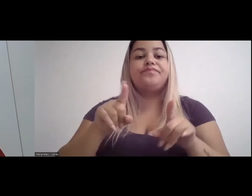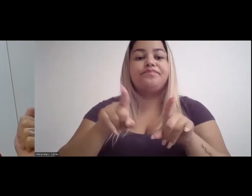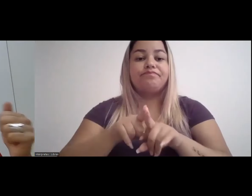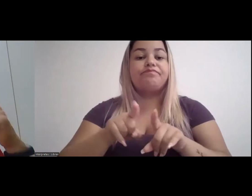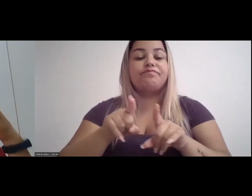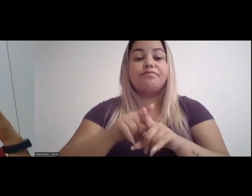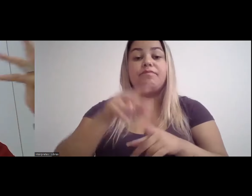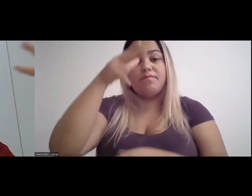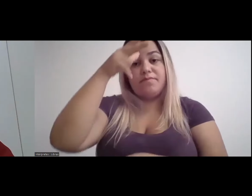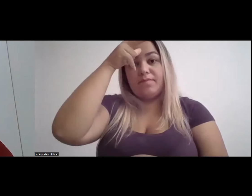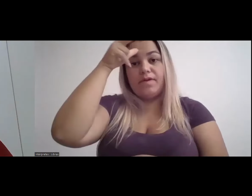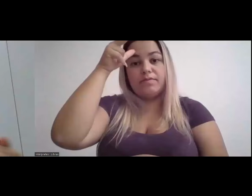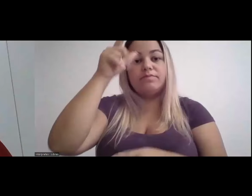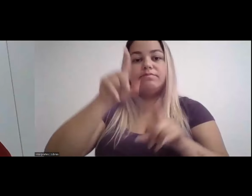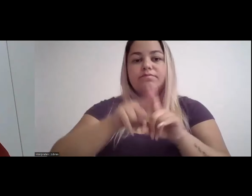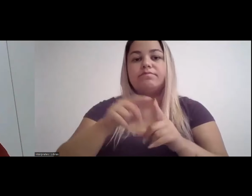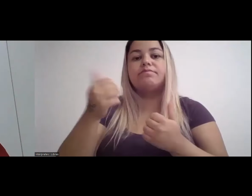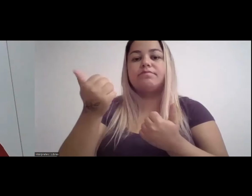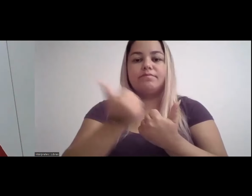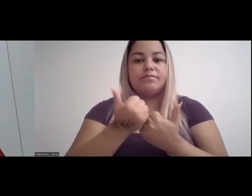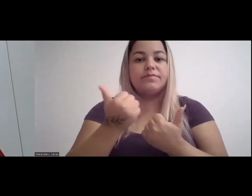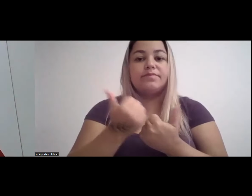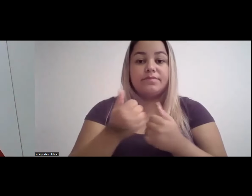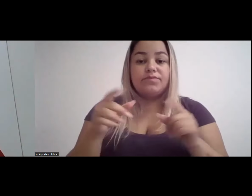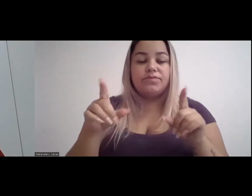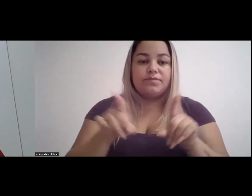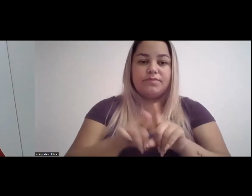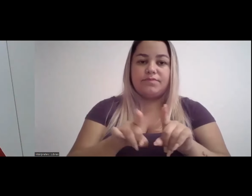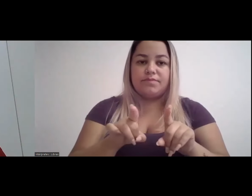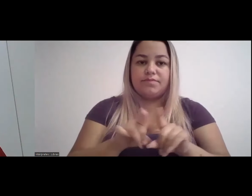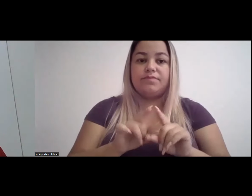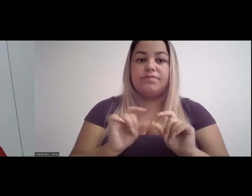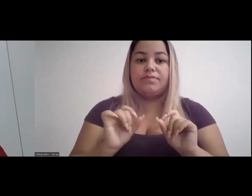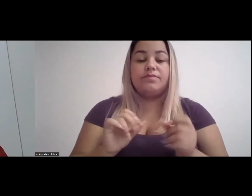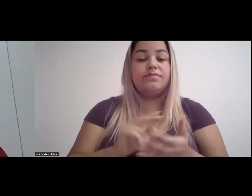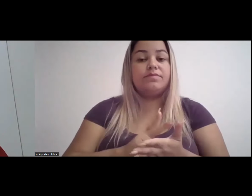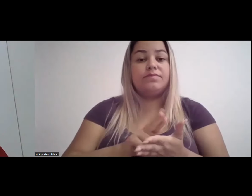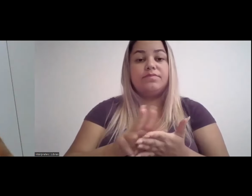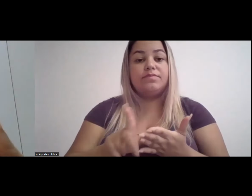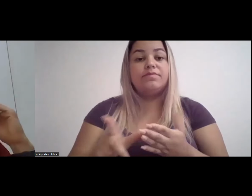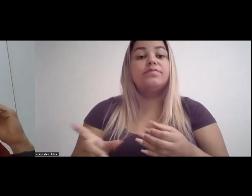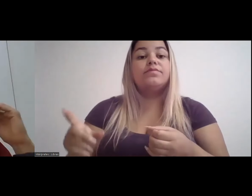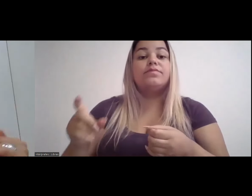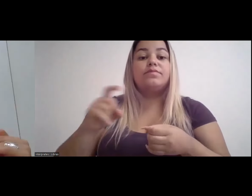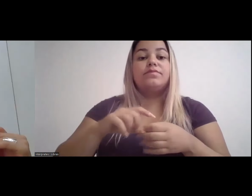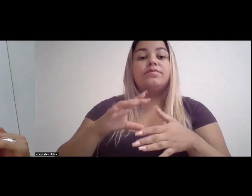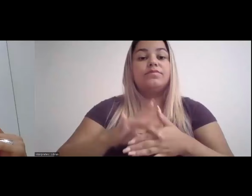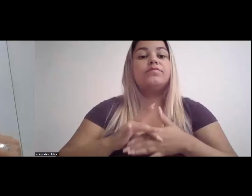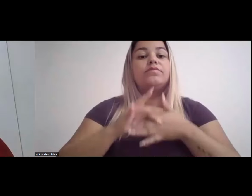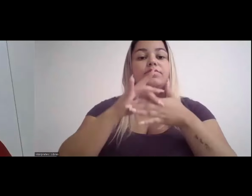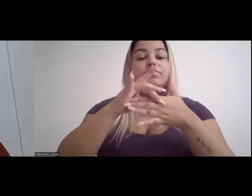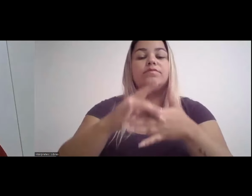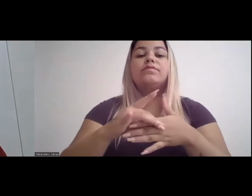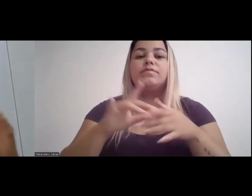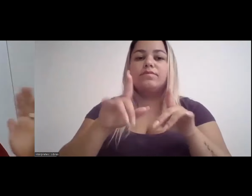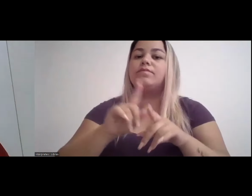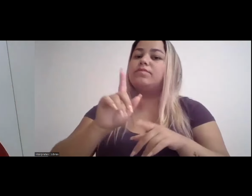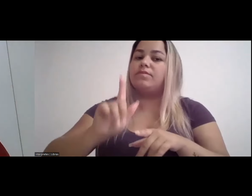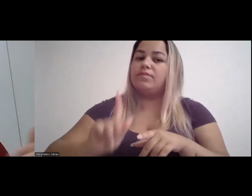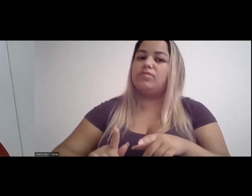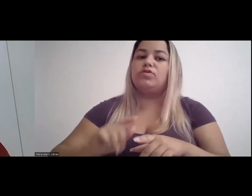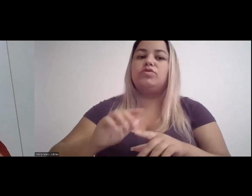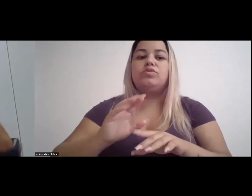e prefeitos, vice-prefeitas e vice-prefeitos. Tem uma série de ações voltadas para líderes de média gerência. Tem uma série de cursos